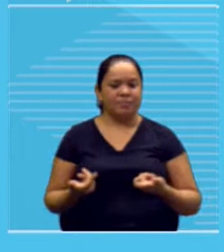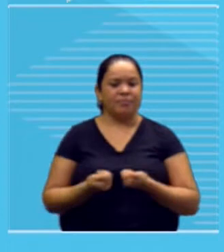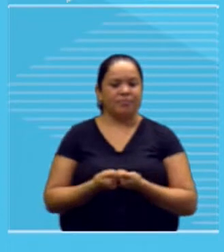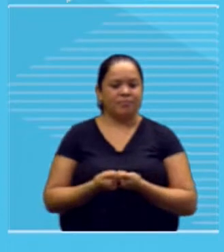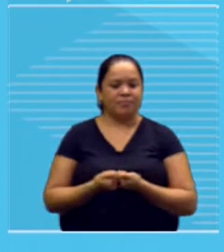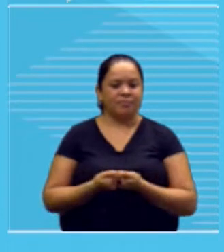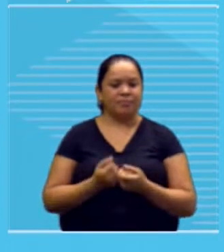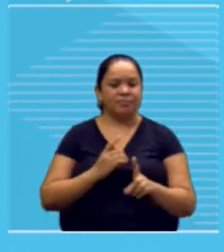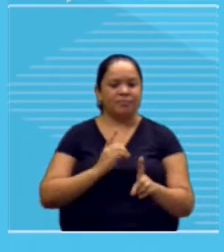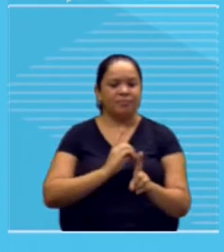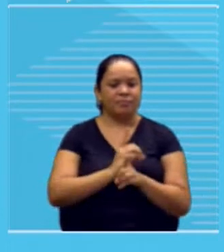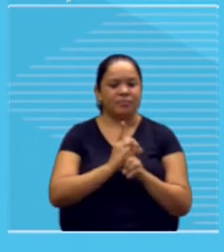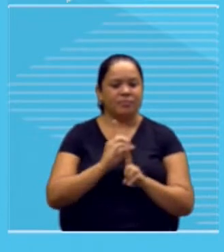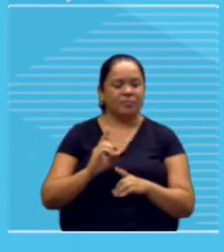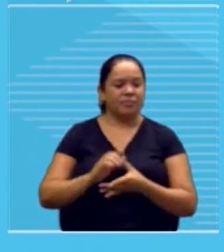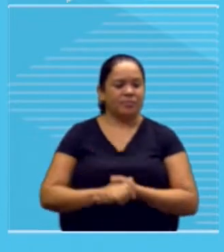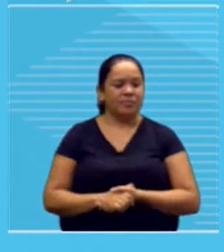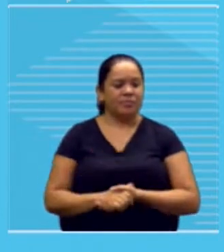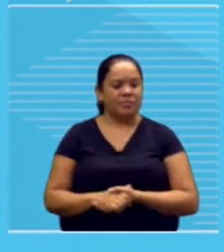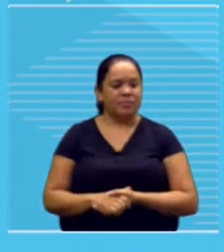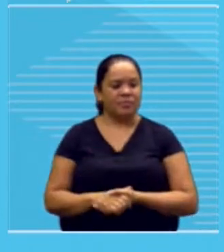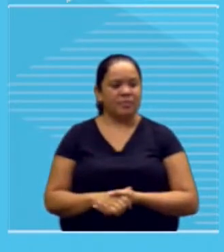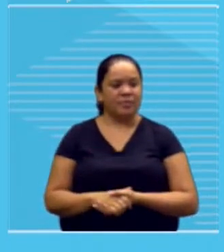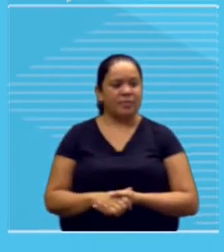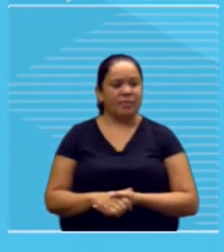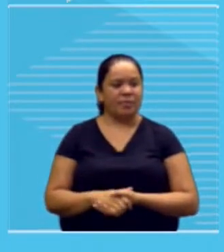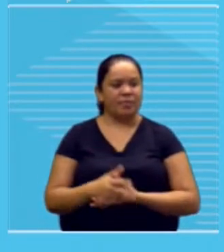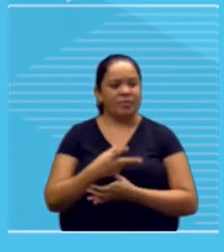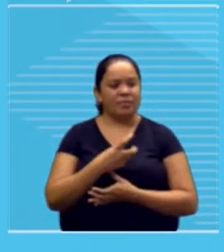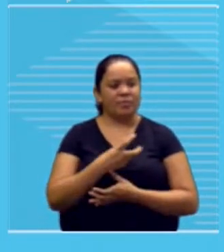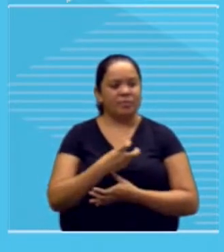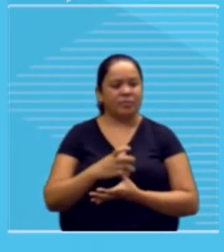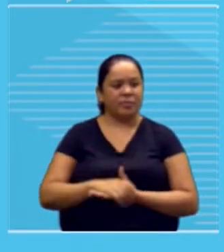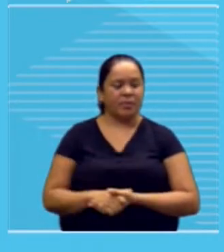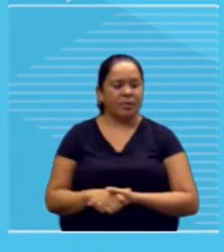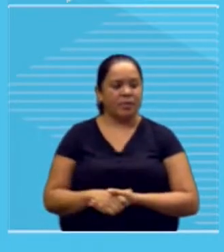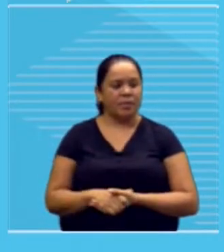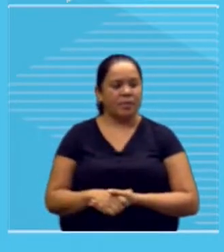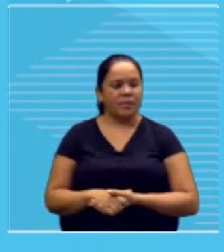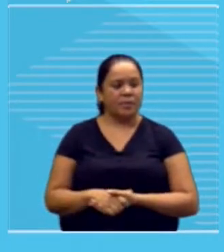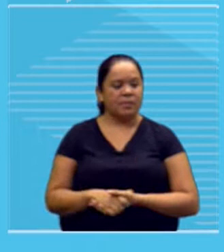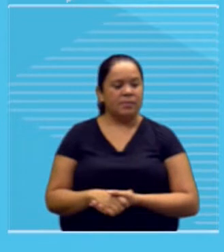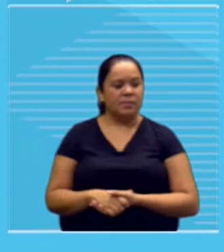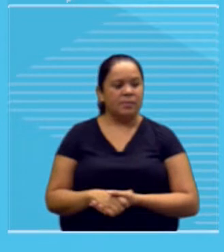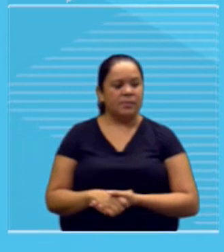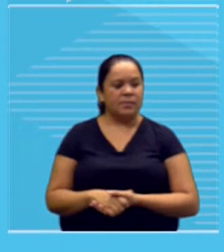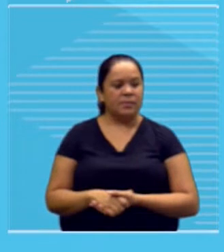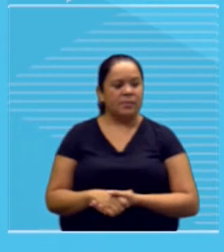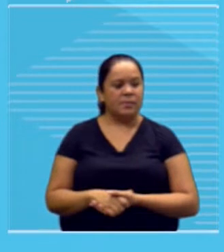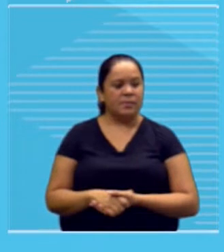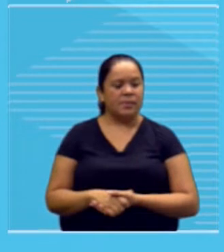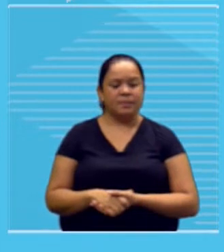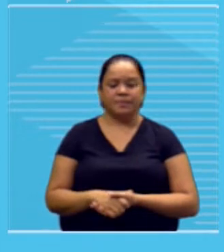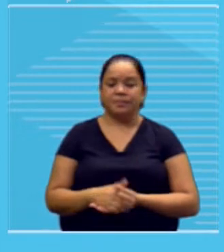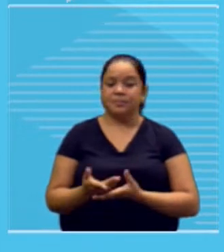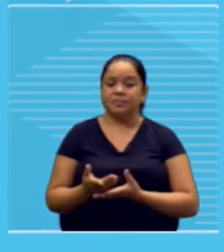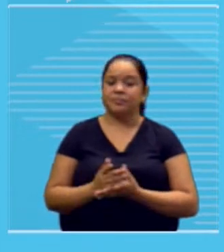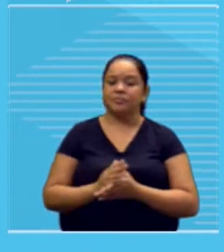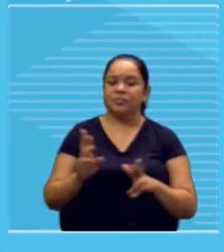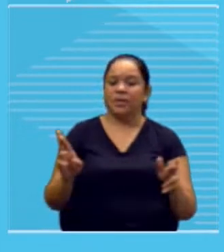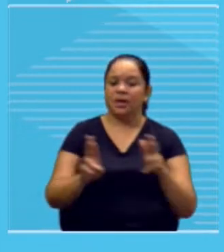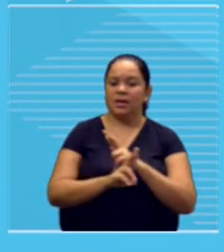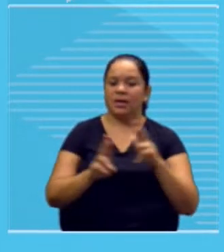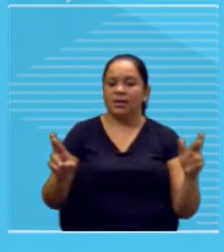é essa daqui observação para o encontro de hoje nós iremos relacionar o nosso texto